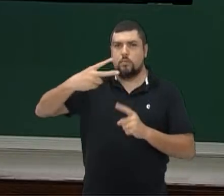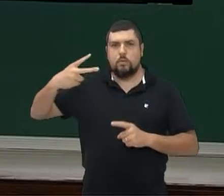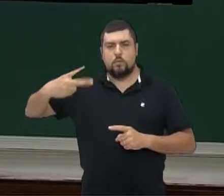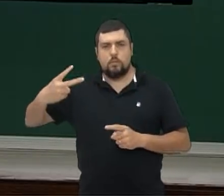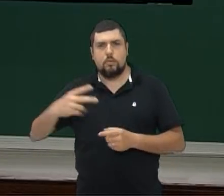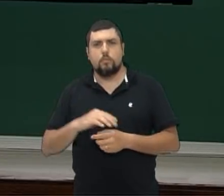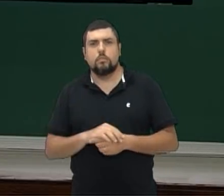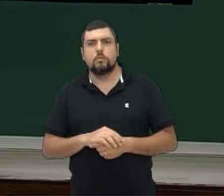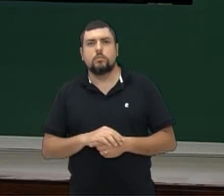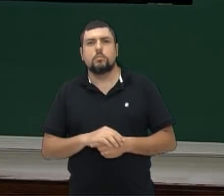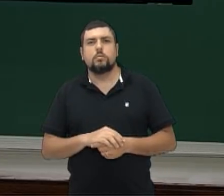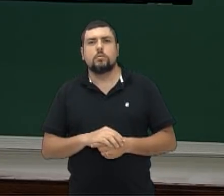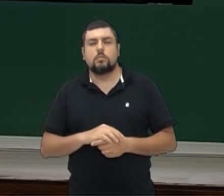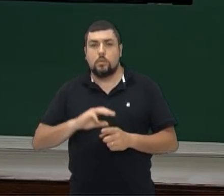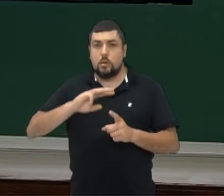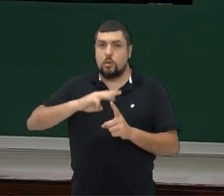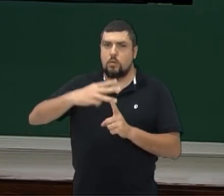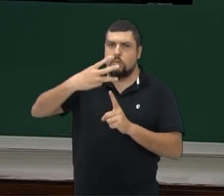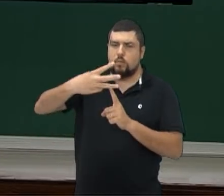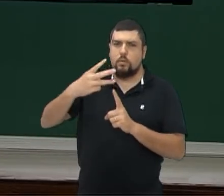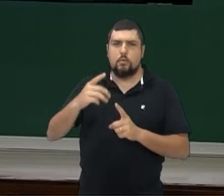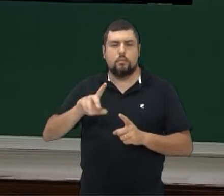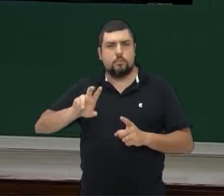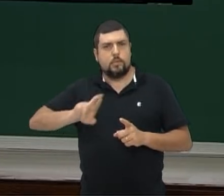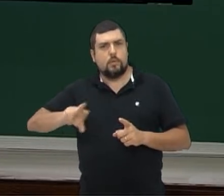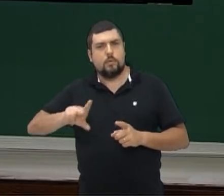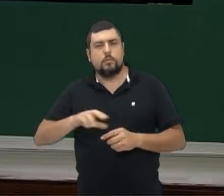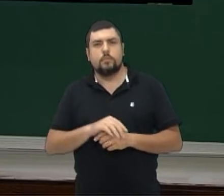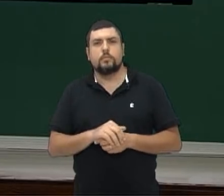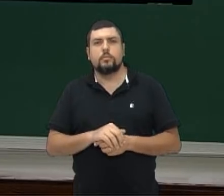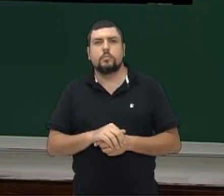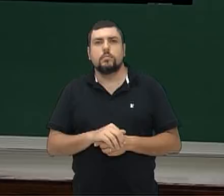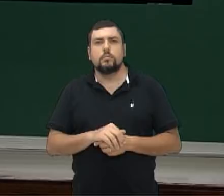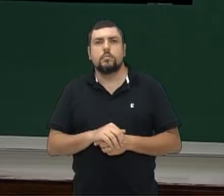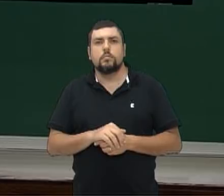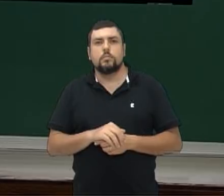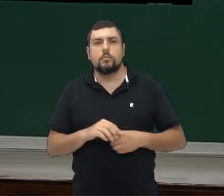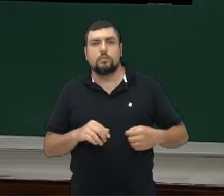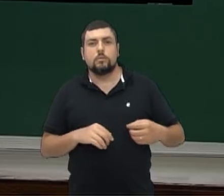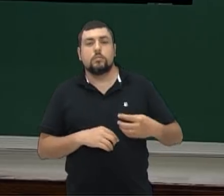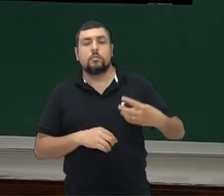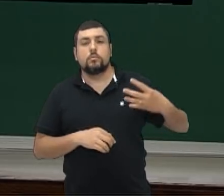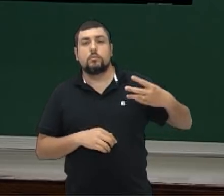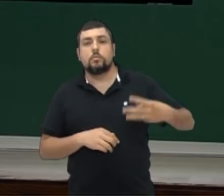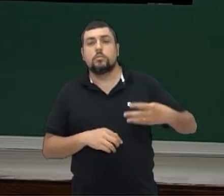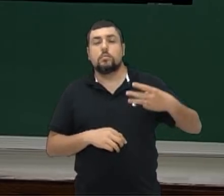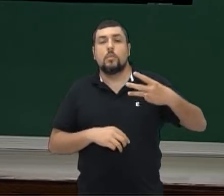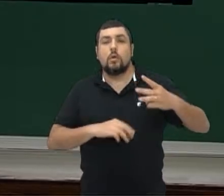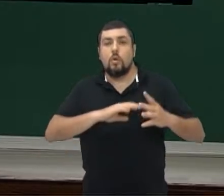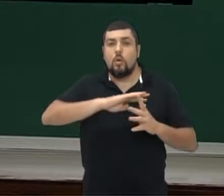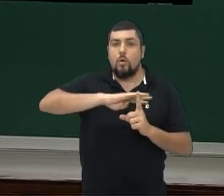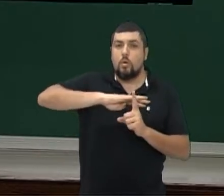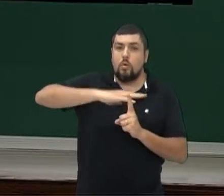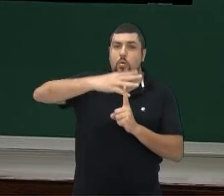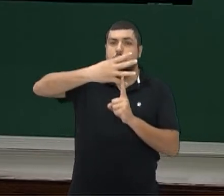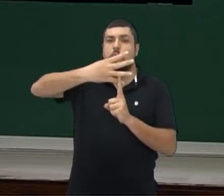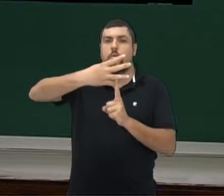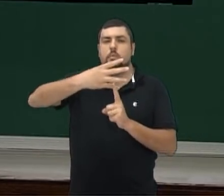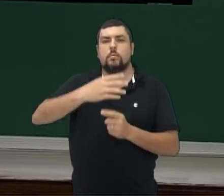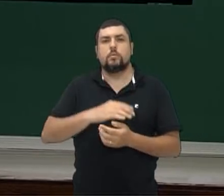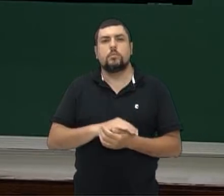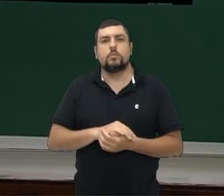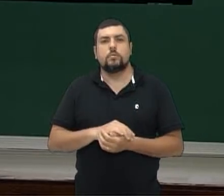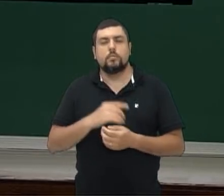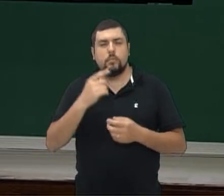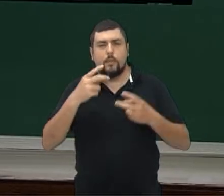2, também não é o triplo. O quádruplo da área da figura 2. Opa, essa aqui é o quádruplo. Veja